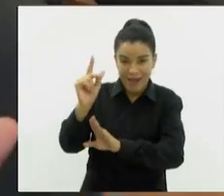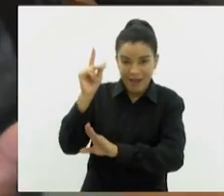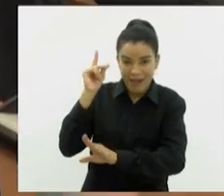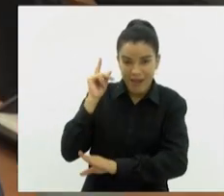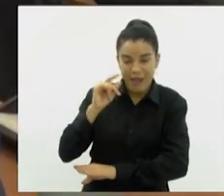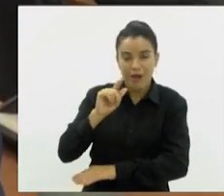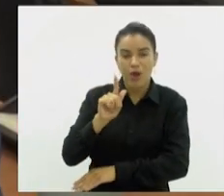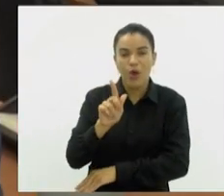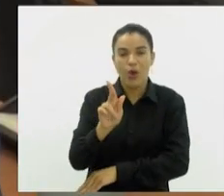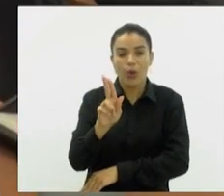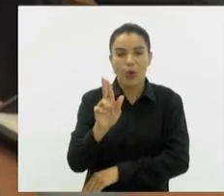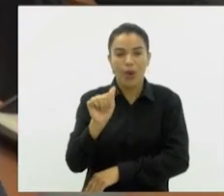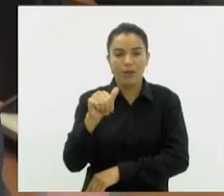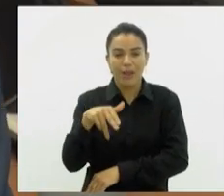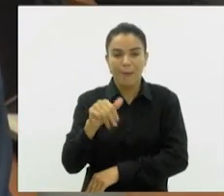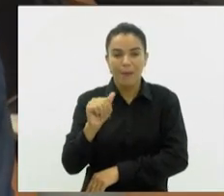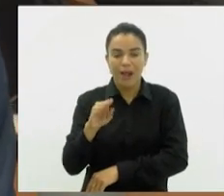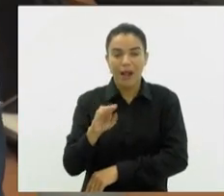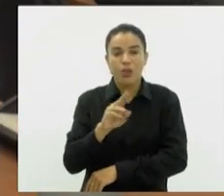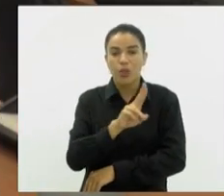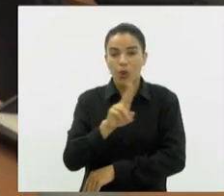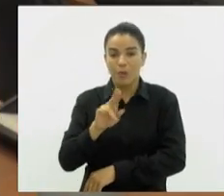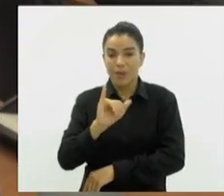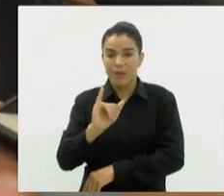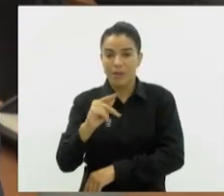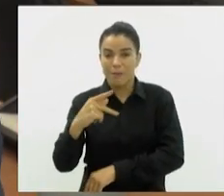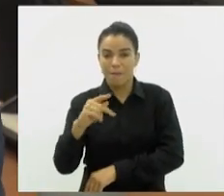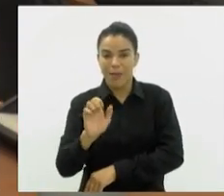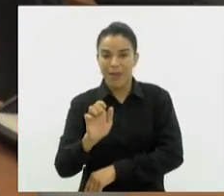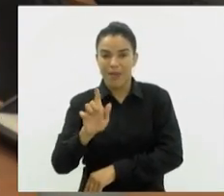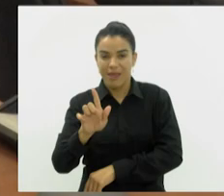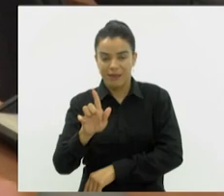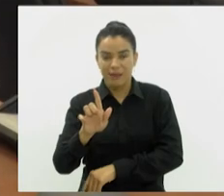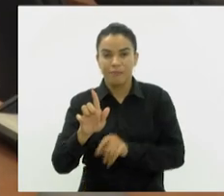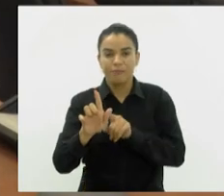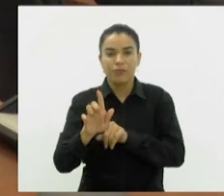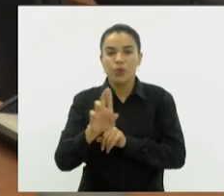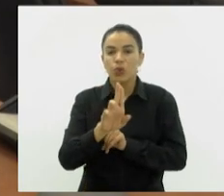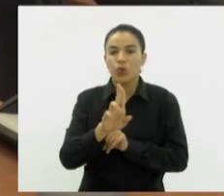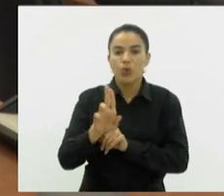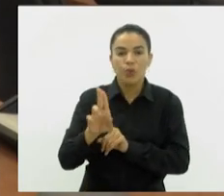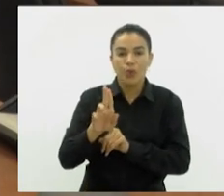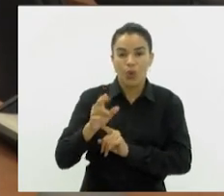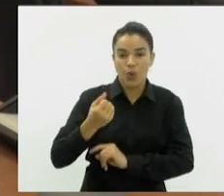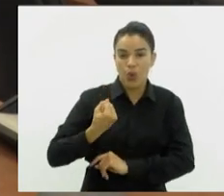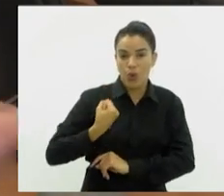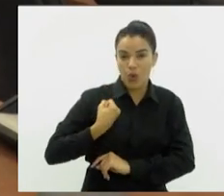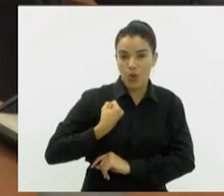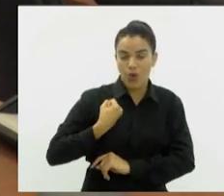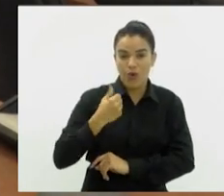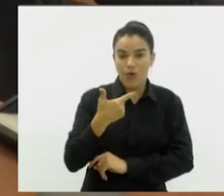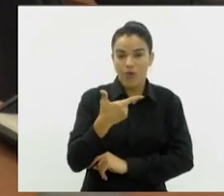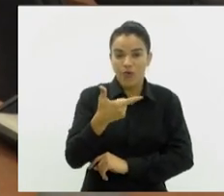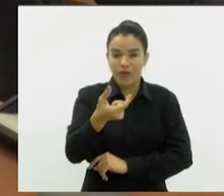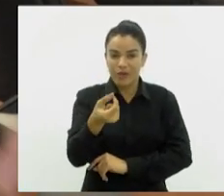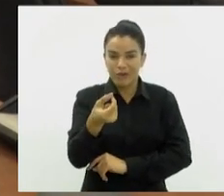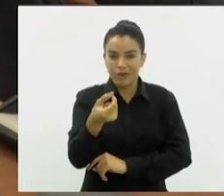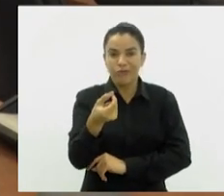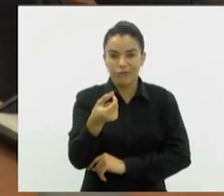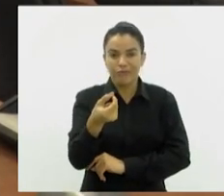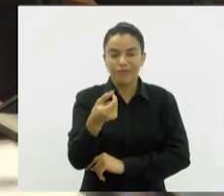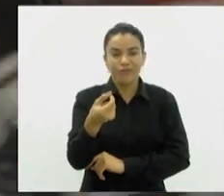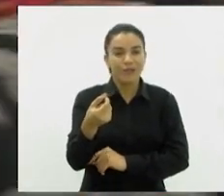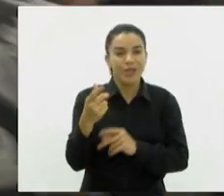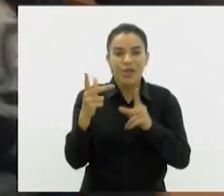o Instituto de pensão chamava cpeg lá tinha um empréstimo chamava código 20 que não havia consignado mas tinha